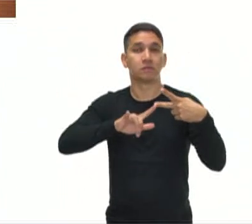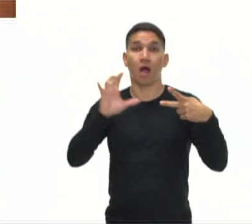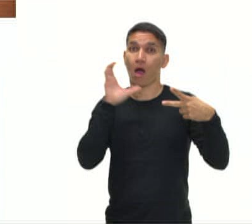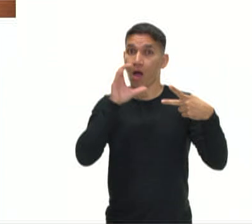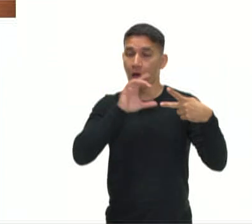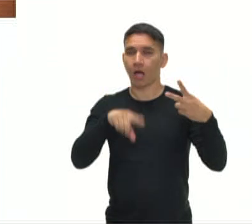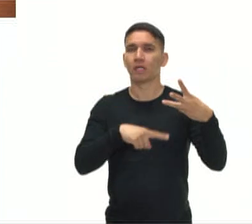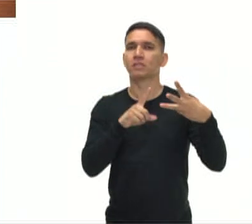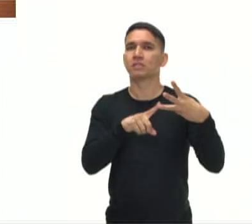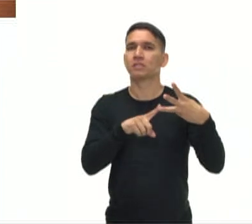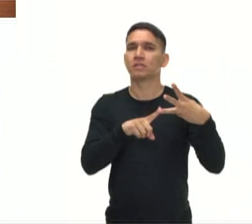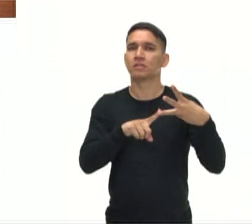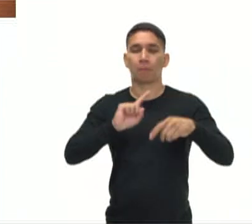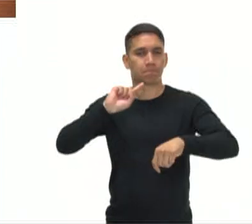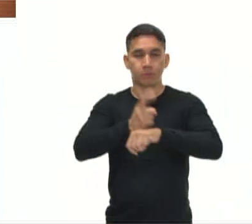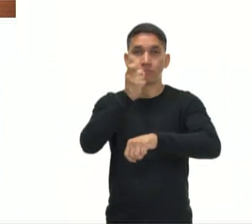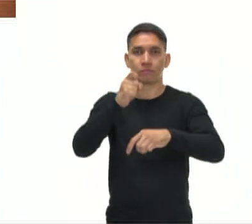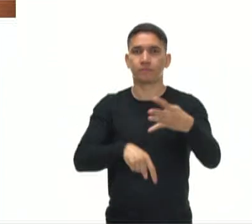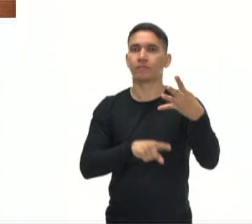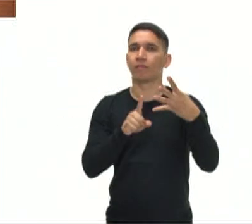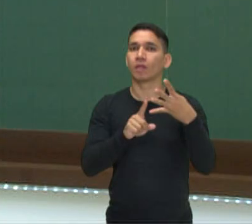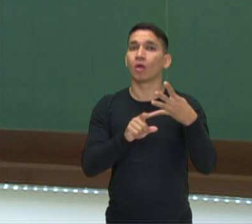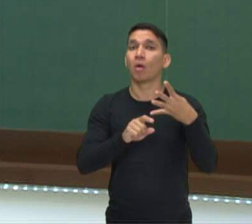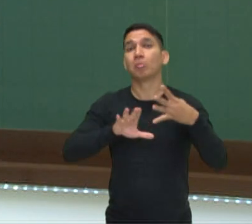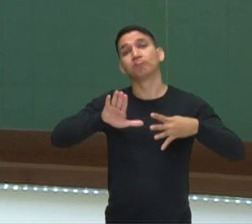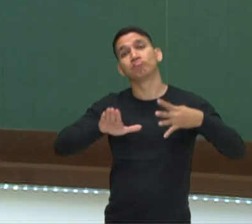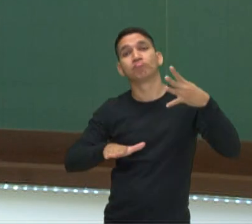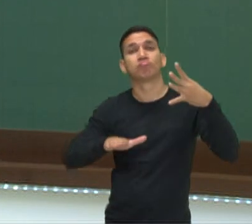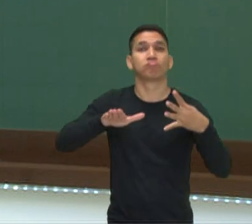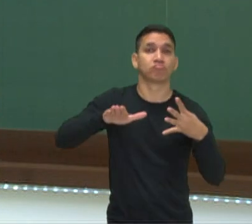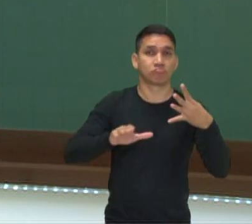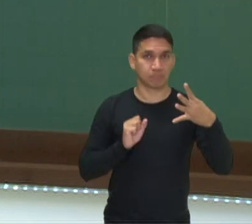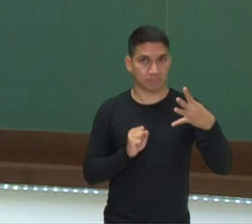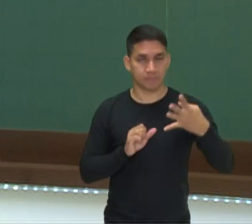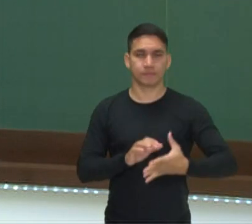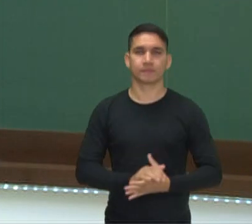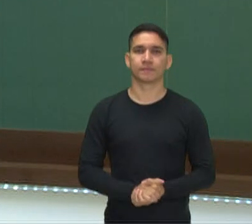rápidas, reações instantâneas e reações moderadas.